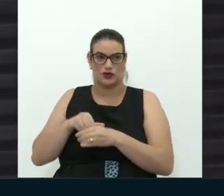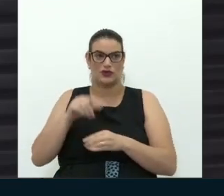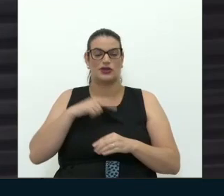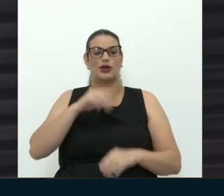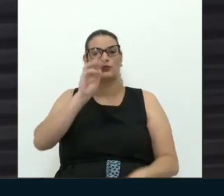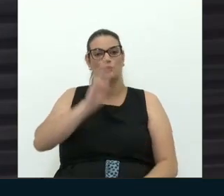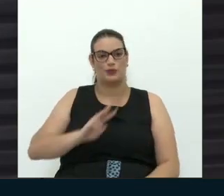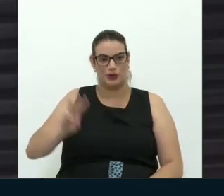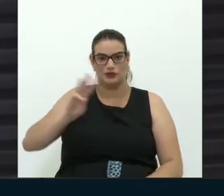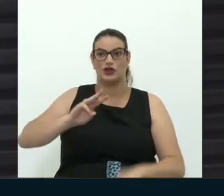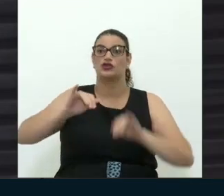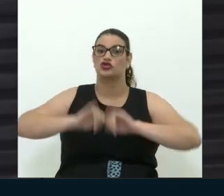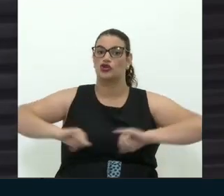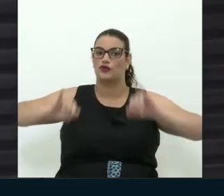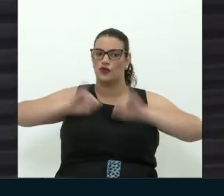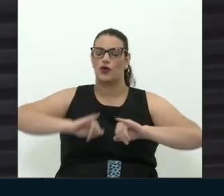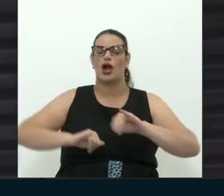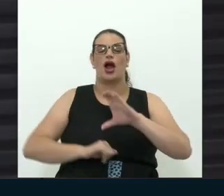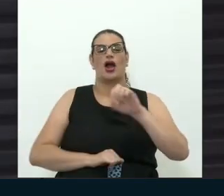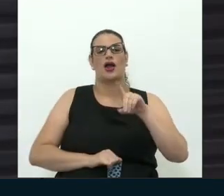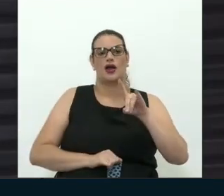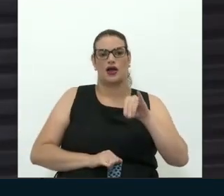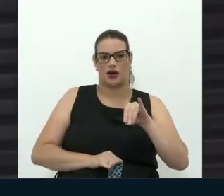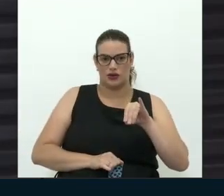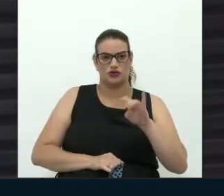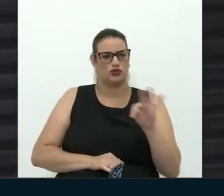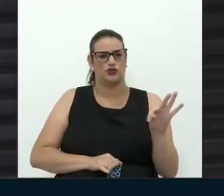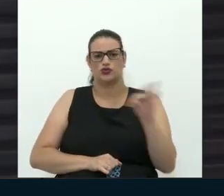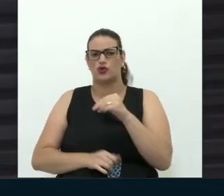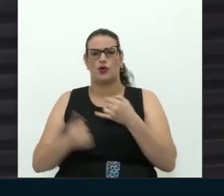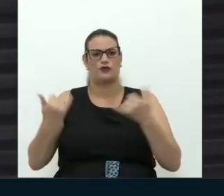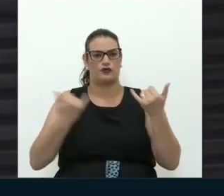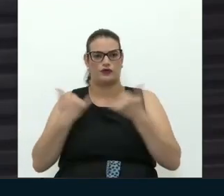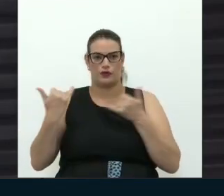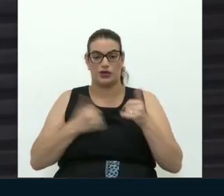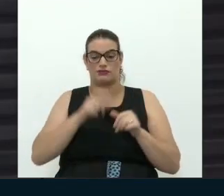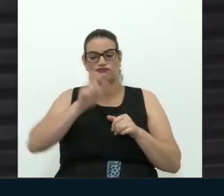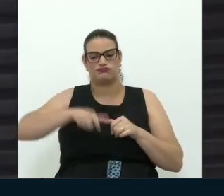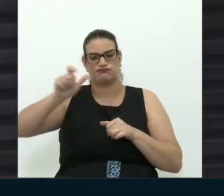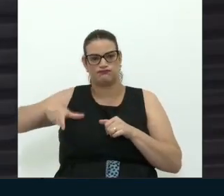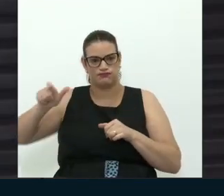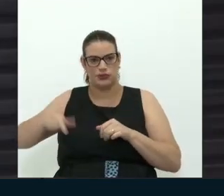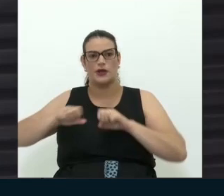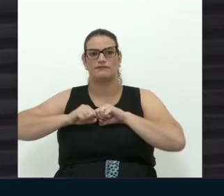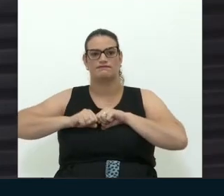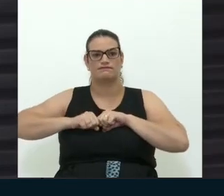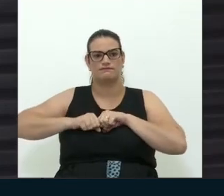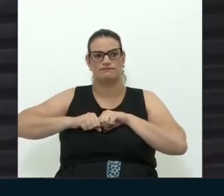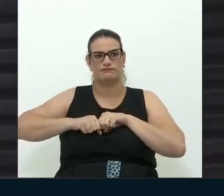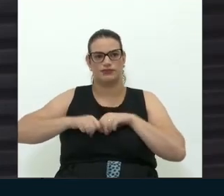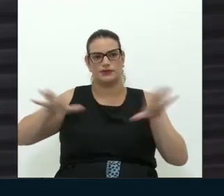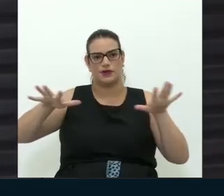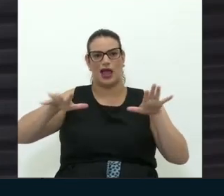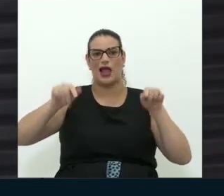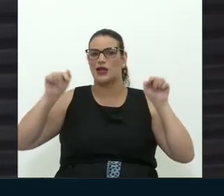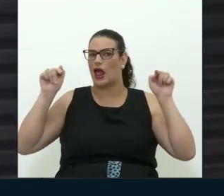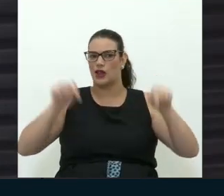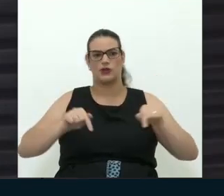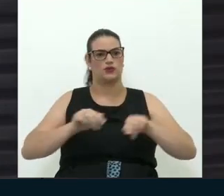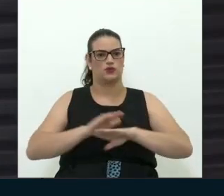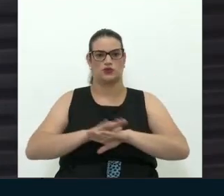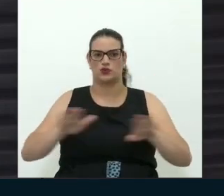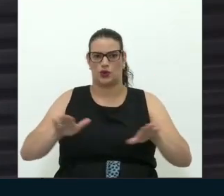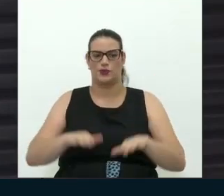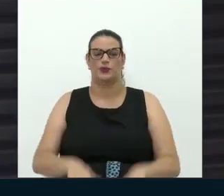chamado divulga Cand aonde todas as informações sobre as candidaturas estão disponí só abri e